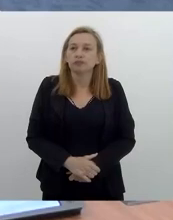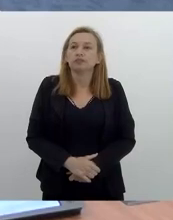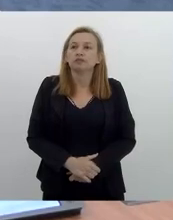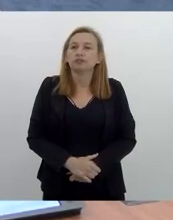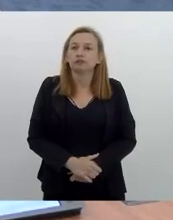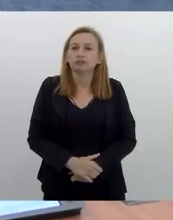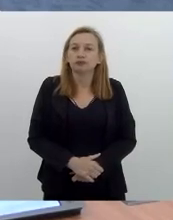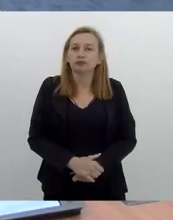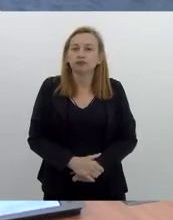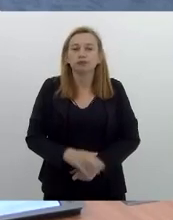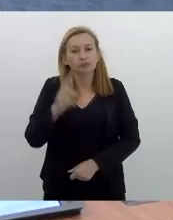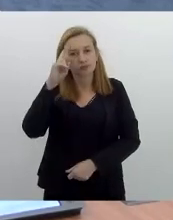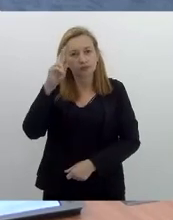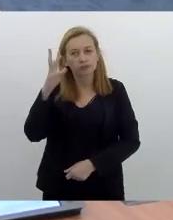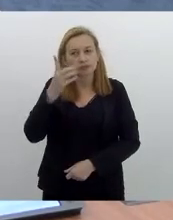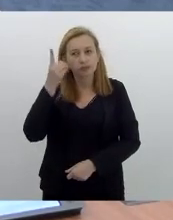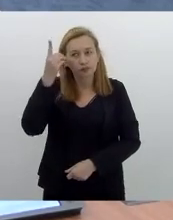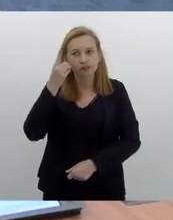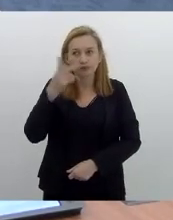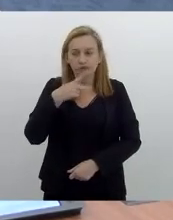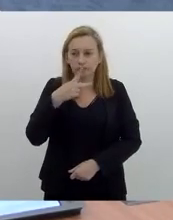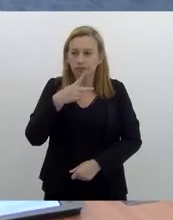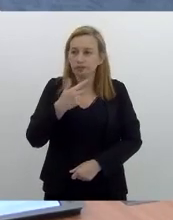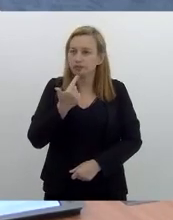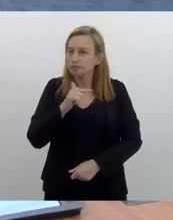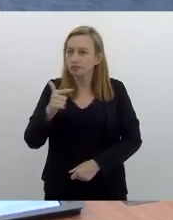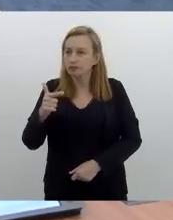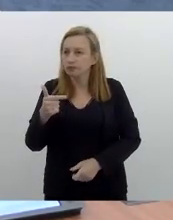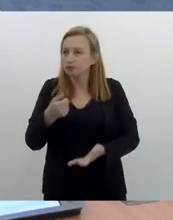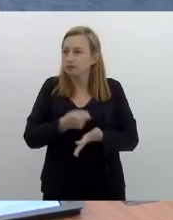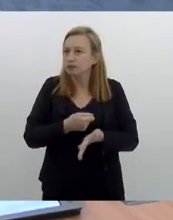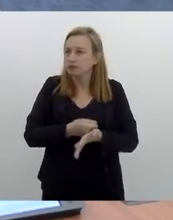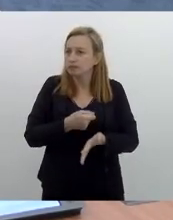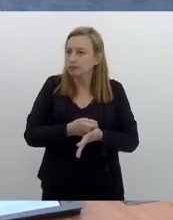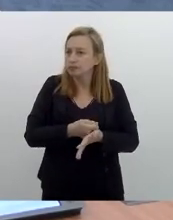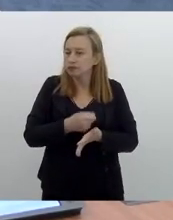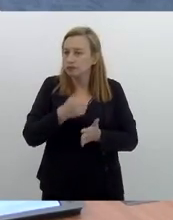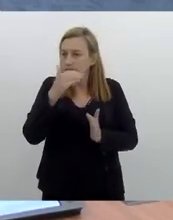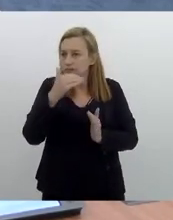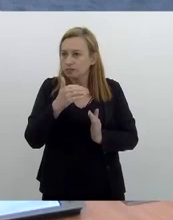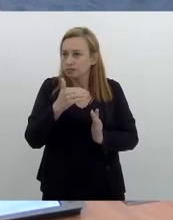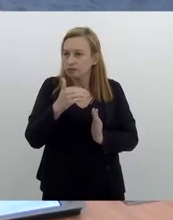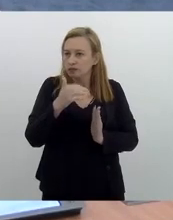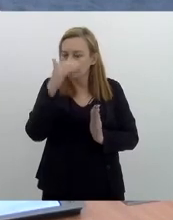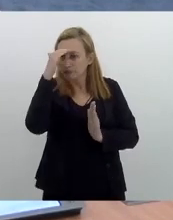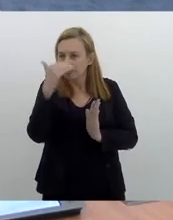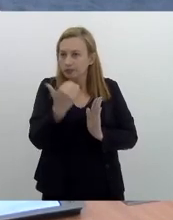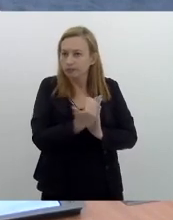O senhor fala Que a gente Não teria obrigatoriedade De cumprir a emenda 103